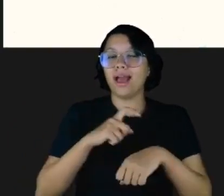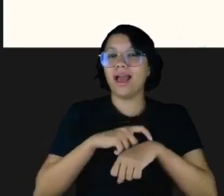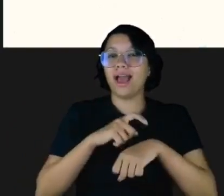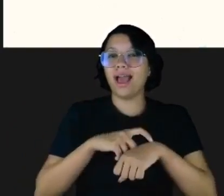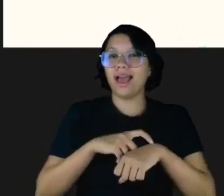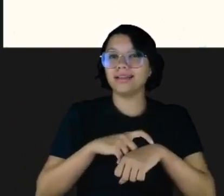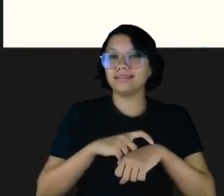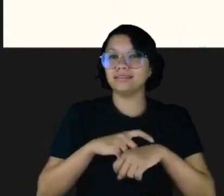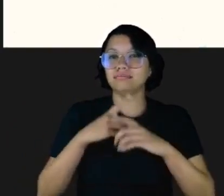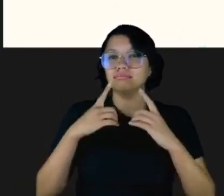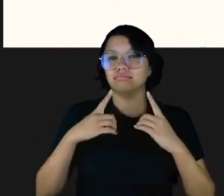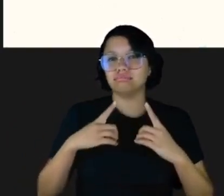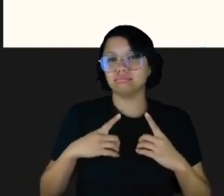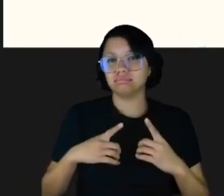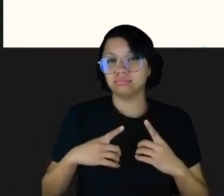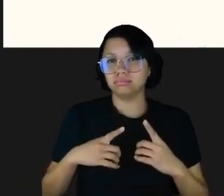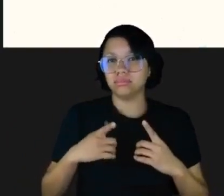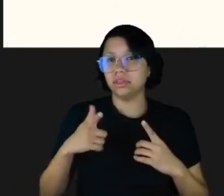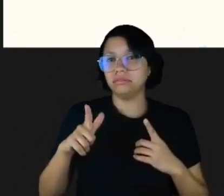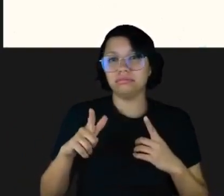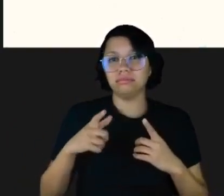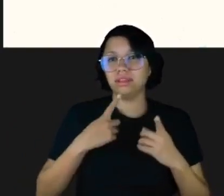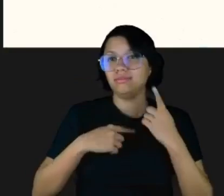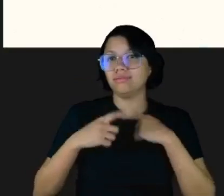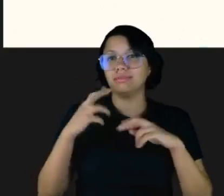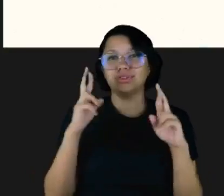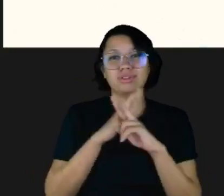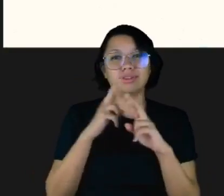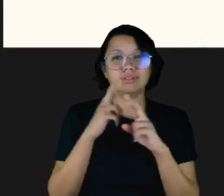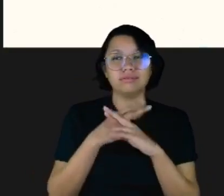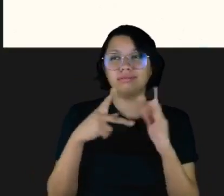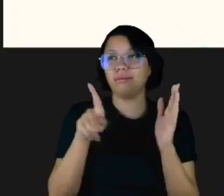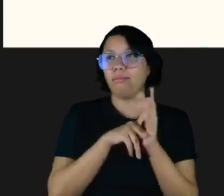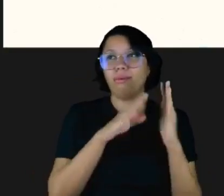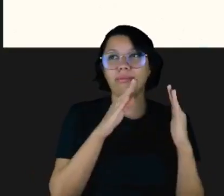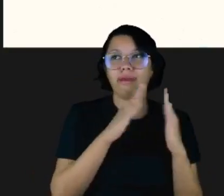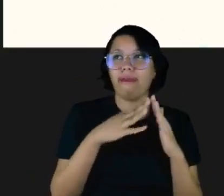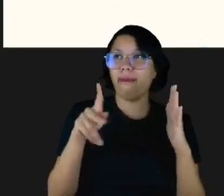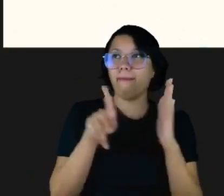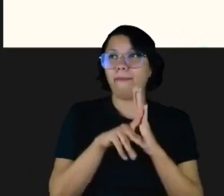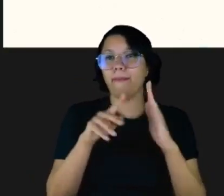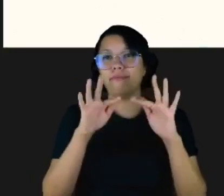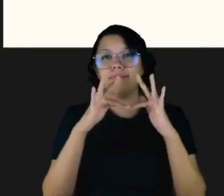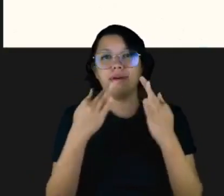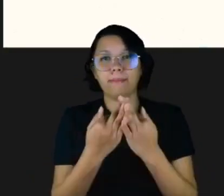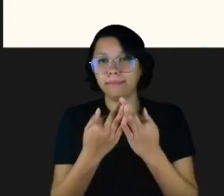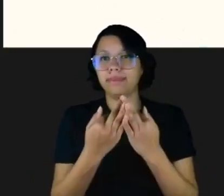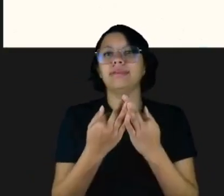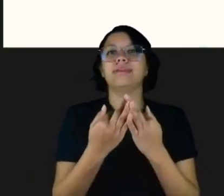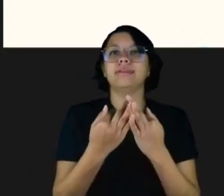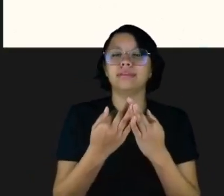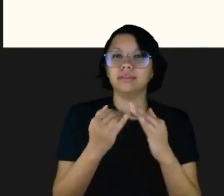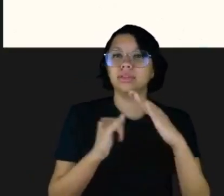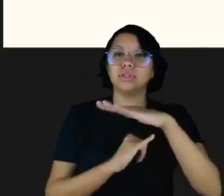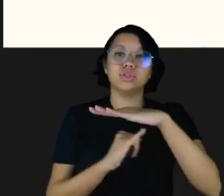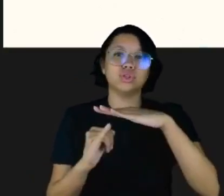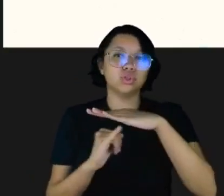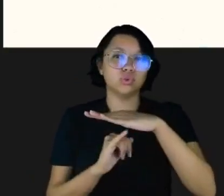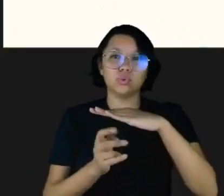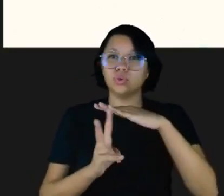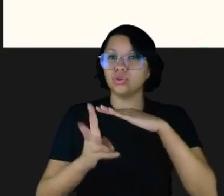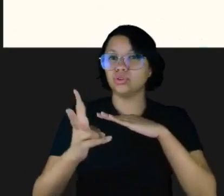tem vontade de se relacionar, seja na própria casa, na própria família, seja na instituição de longa permanência que ele